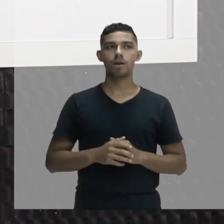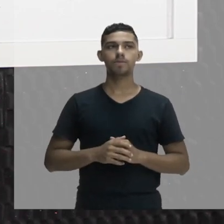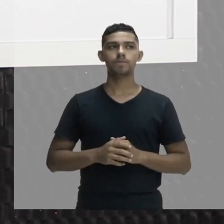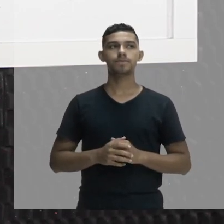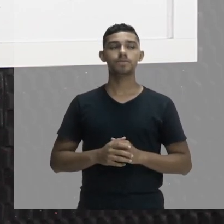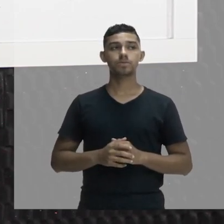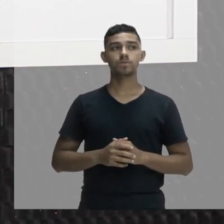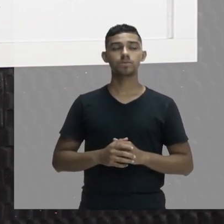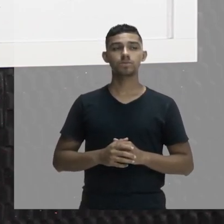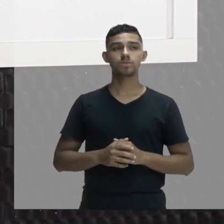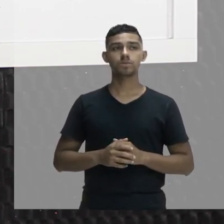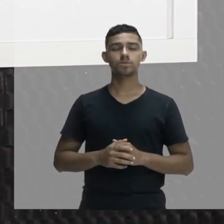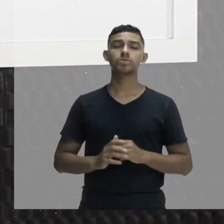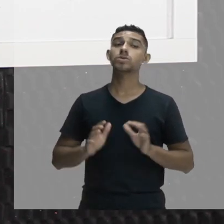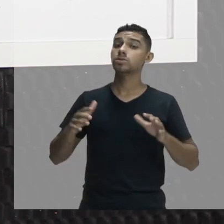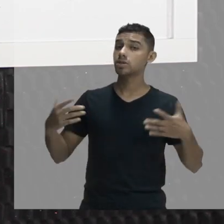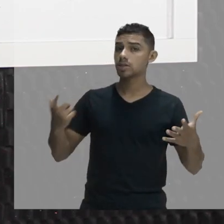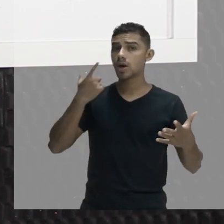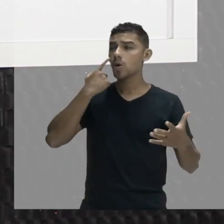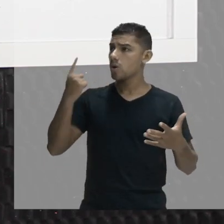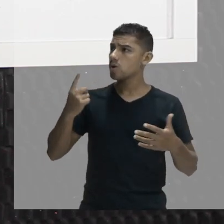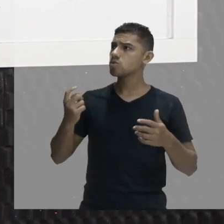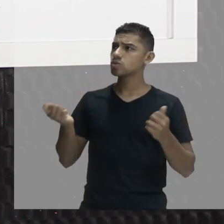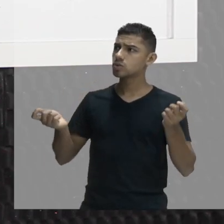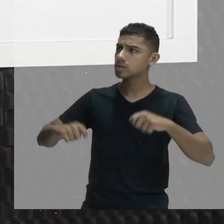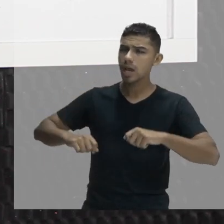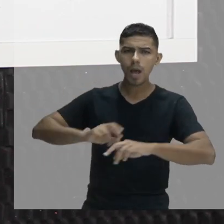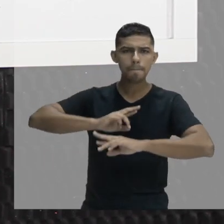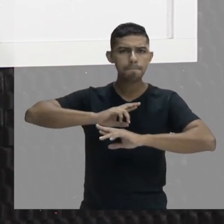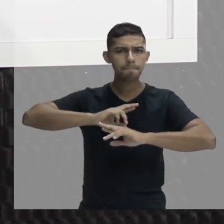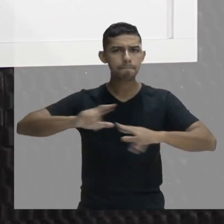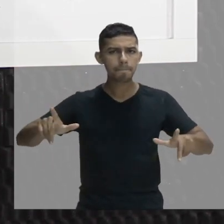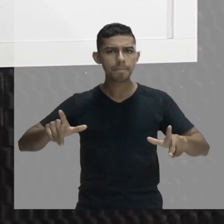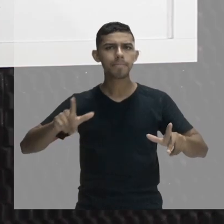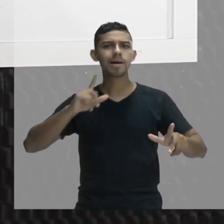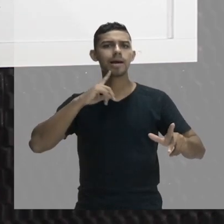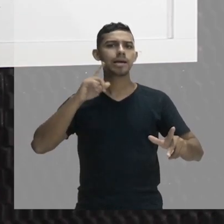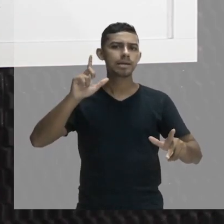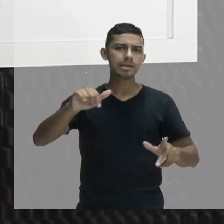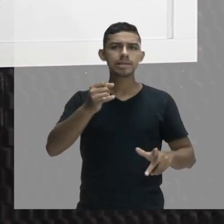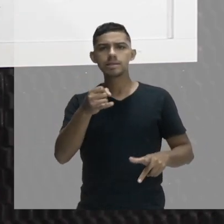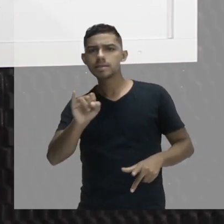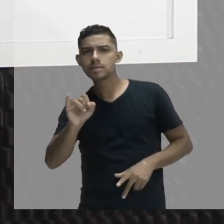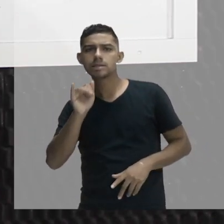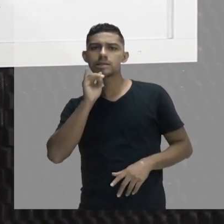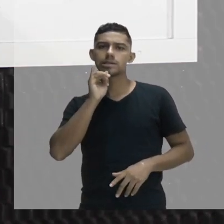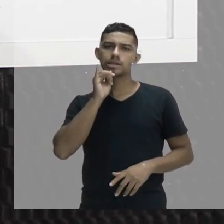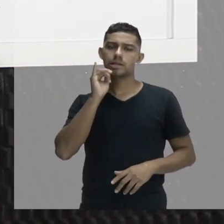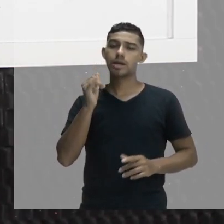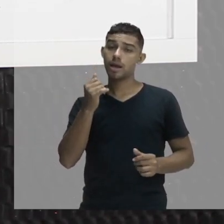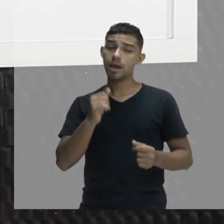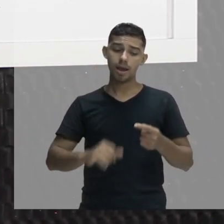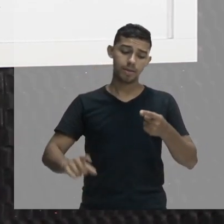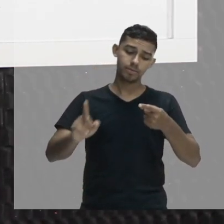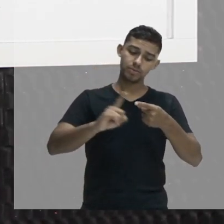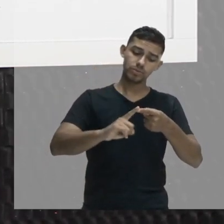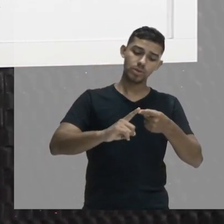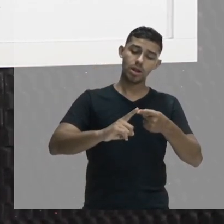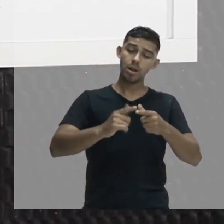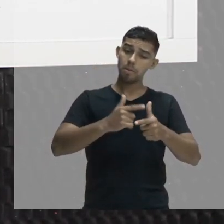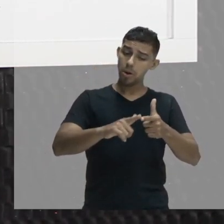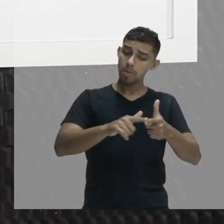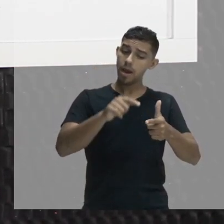Certo? Então, é assim que eu faço para diferenciar, tá? Para diferenciar